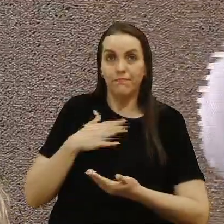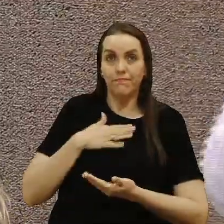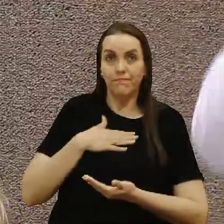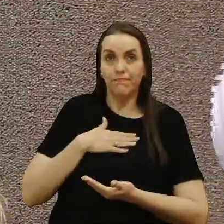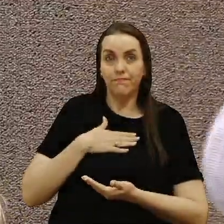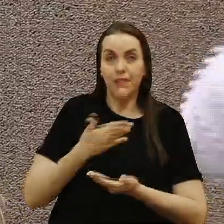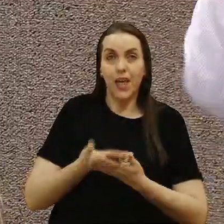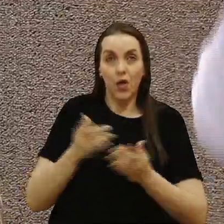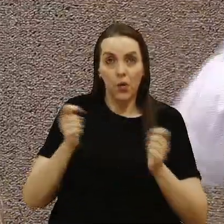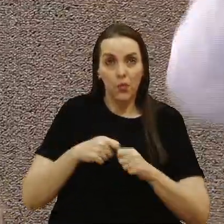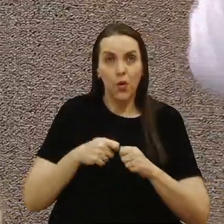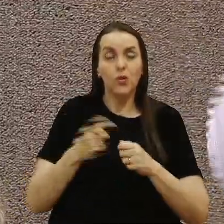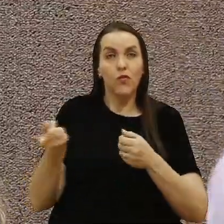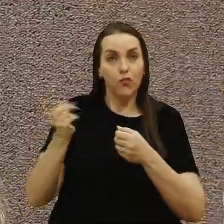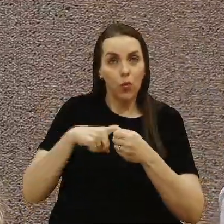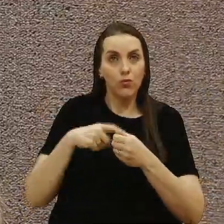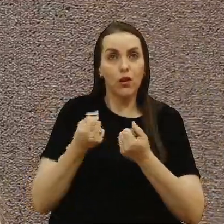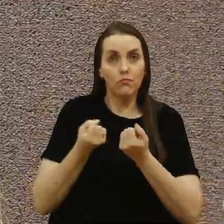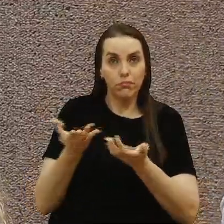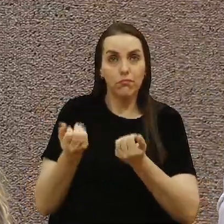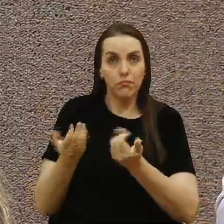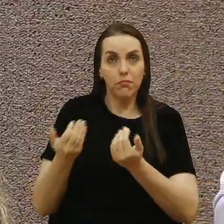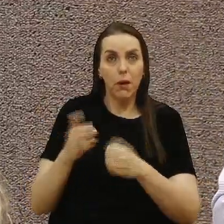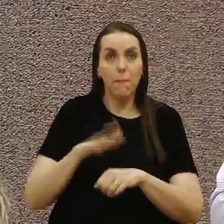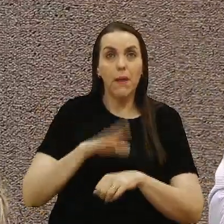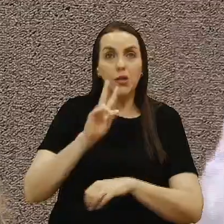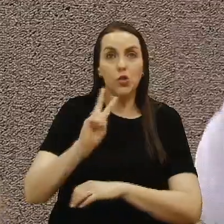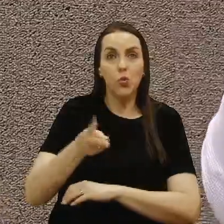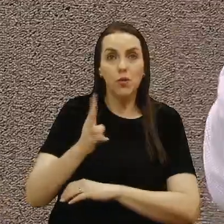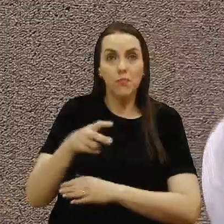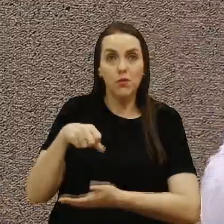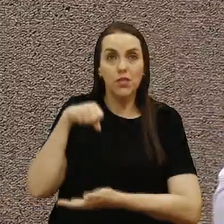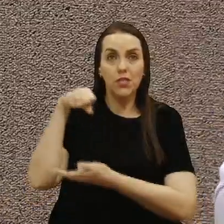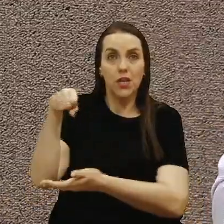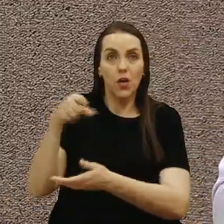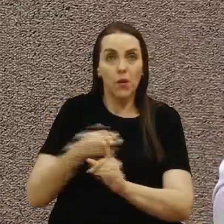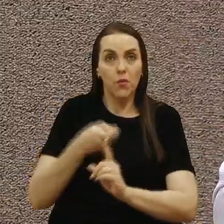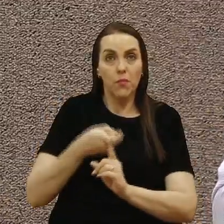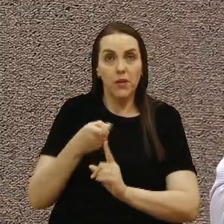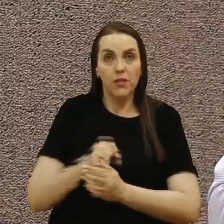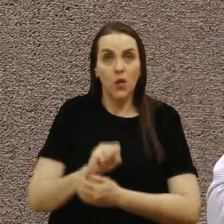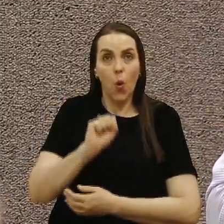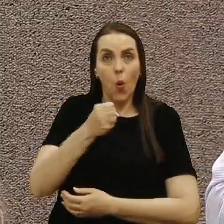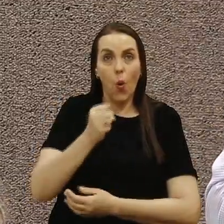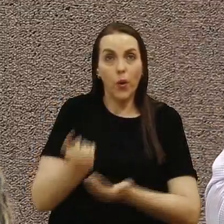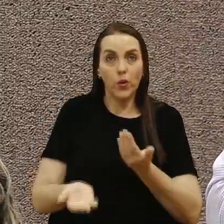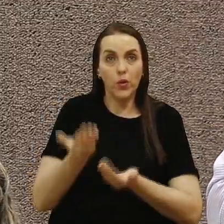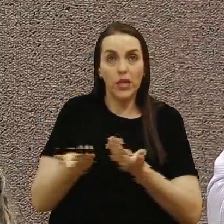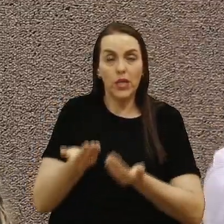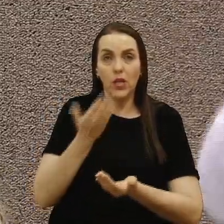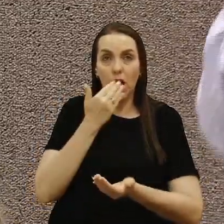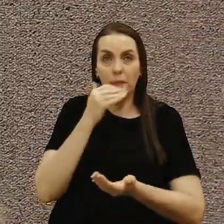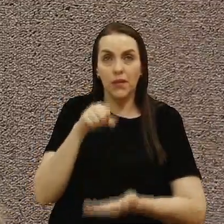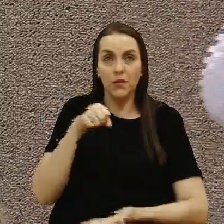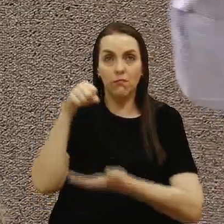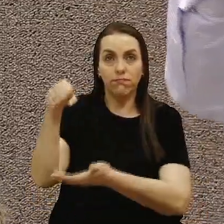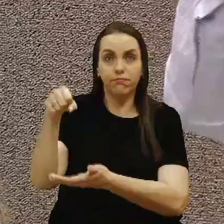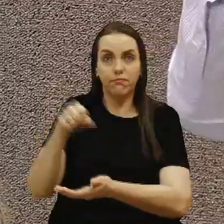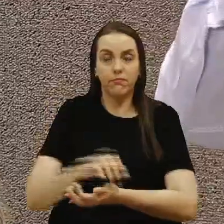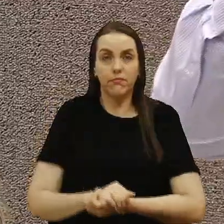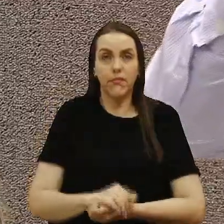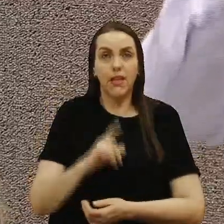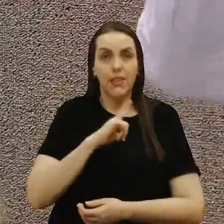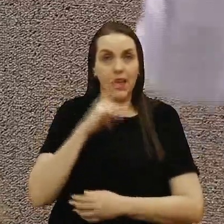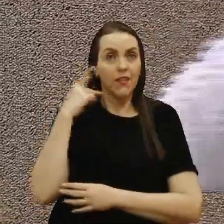e eu posso voltar a fornecer mais de 2.000 sacolas por mês, de 8 quilos cada sacola. Que tem vereadores aqui